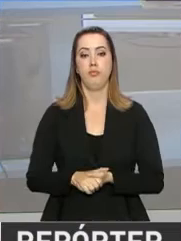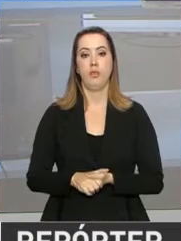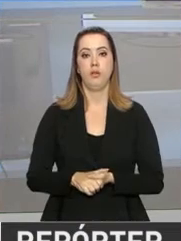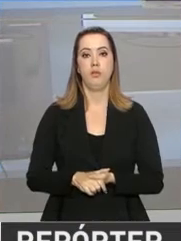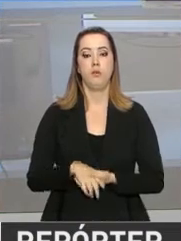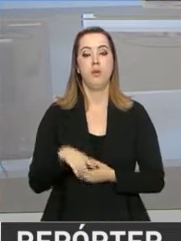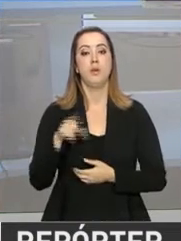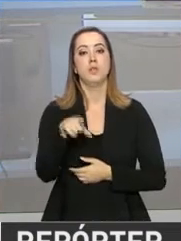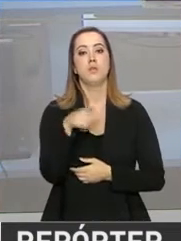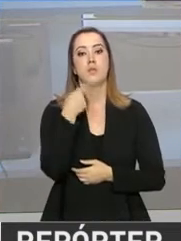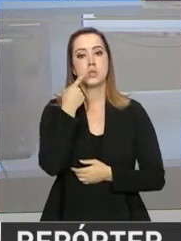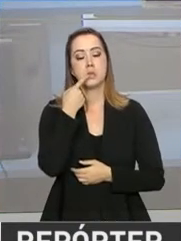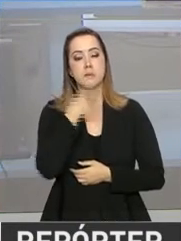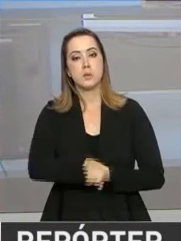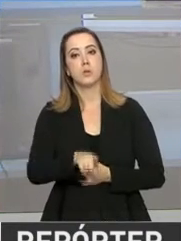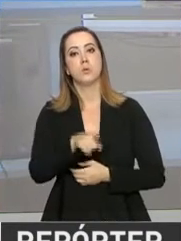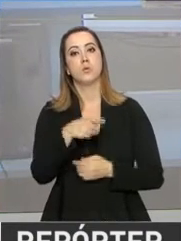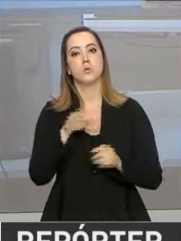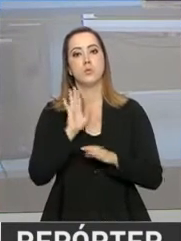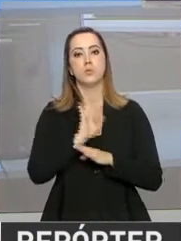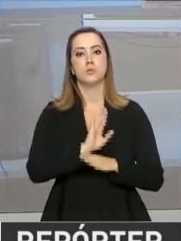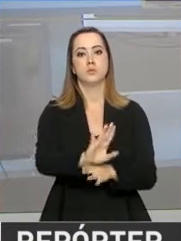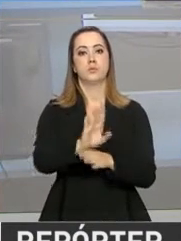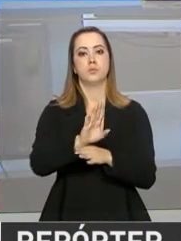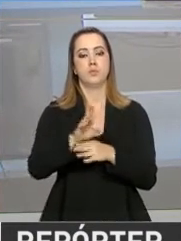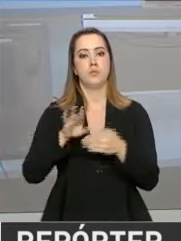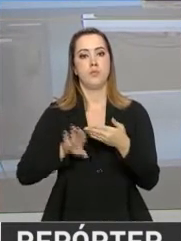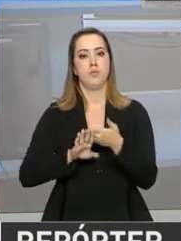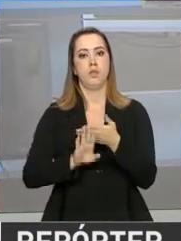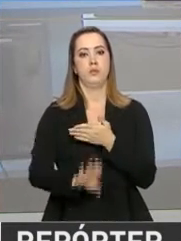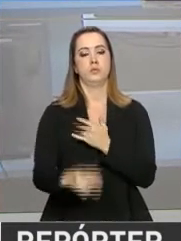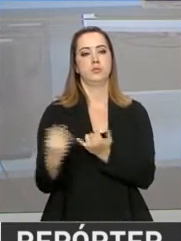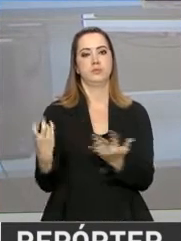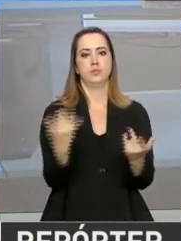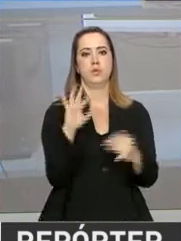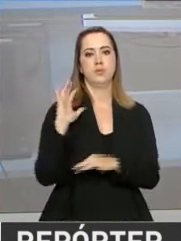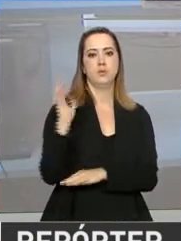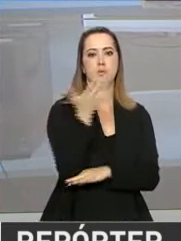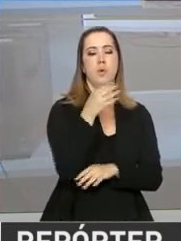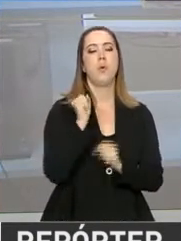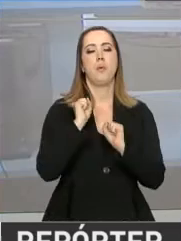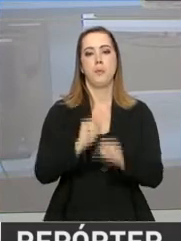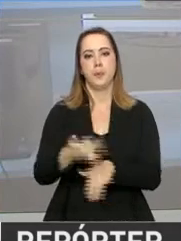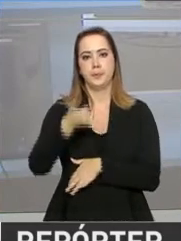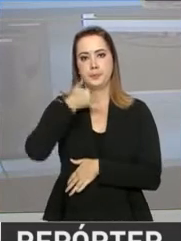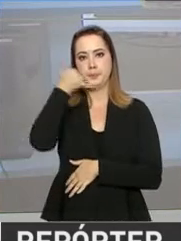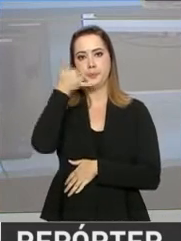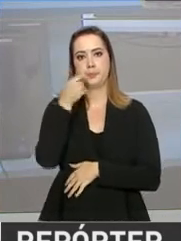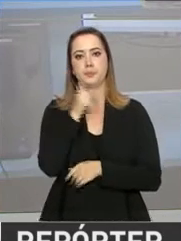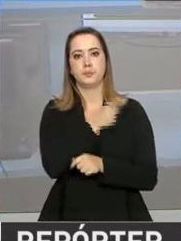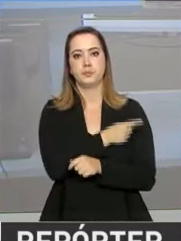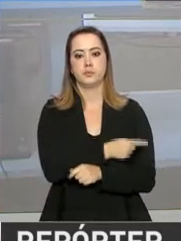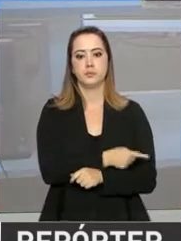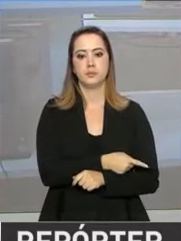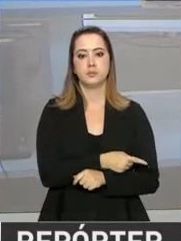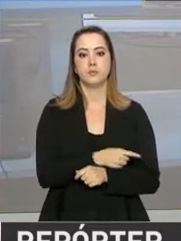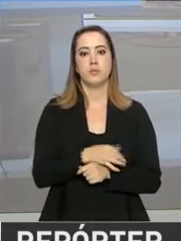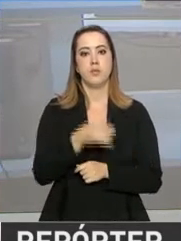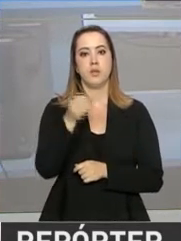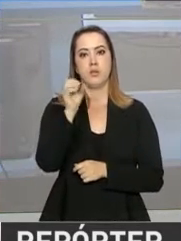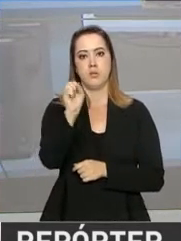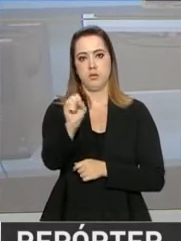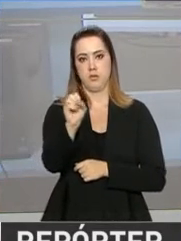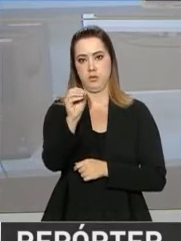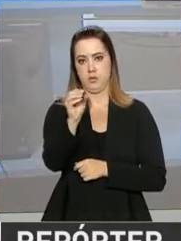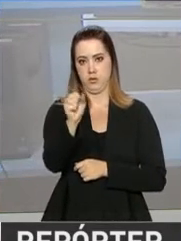fazer denúncias e ajudar no combate aos incêndios florestais você pode ligar no telefone 0 800 61 8080